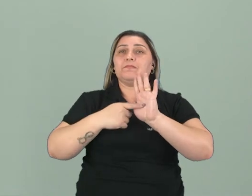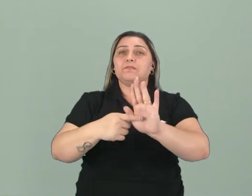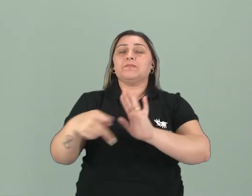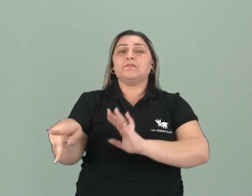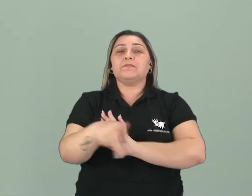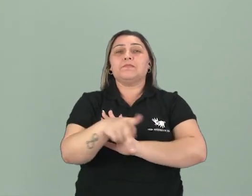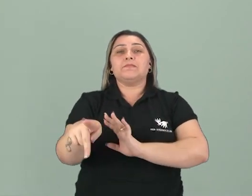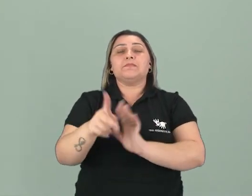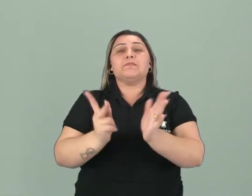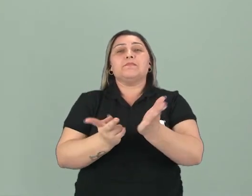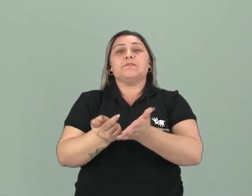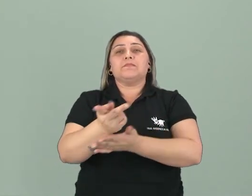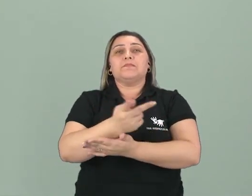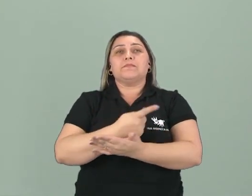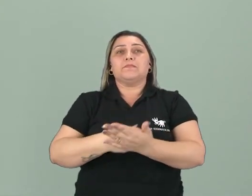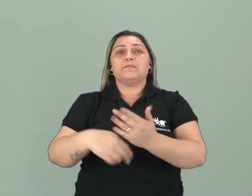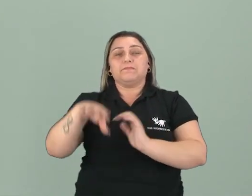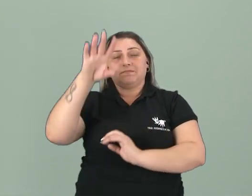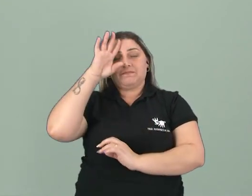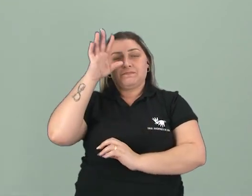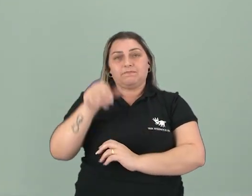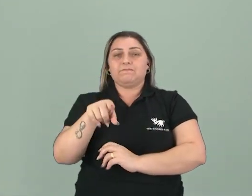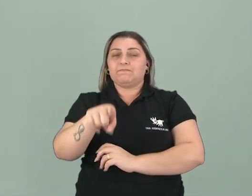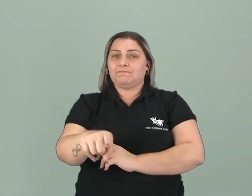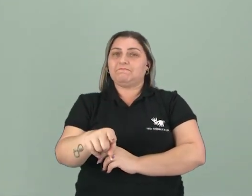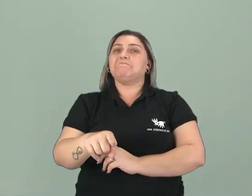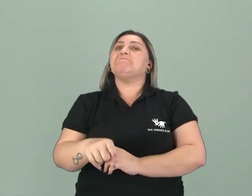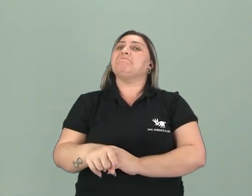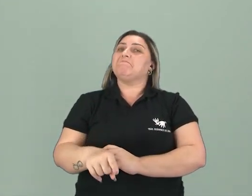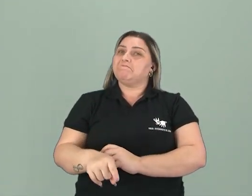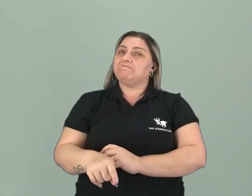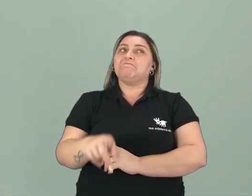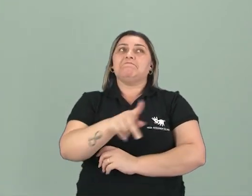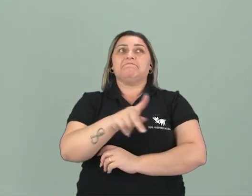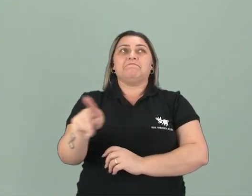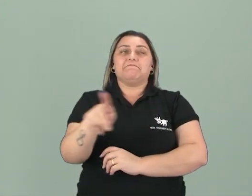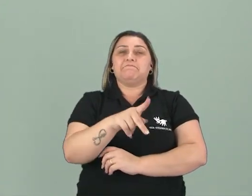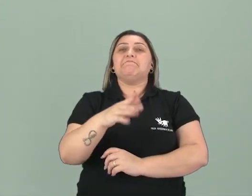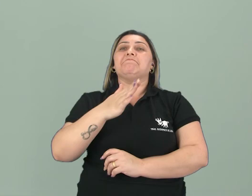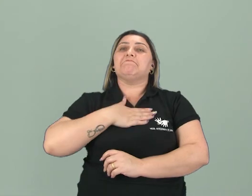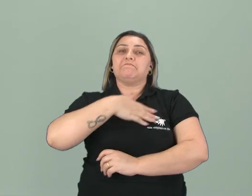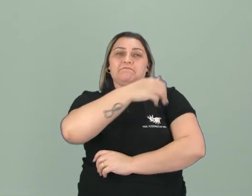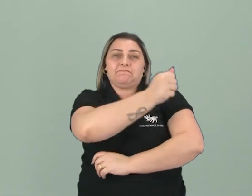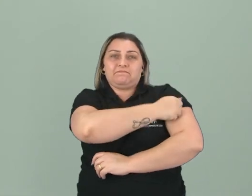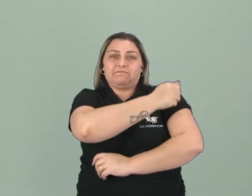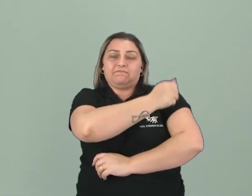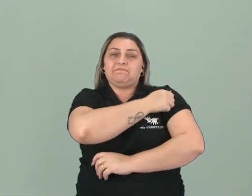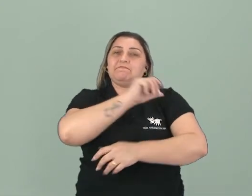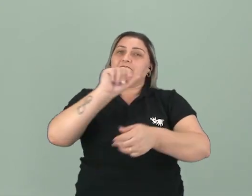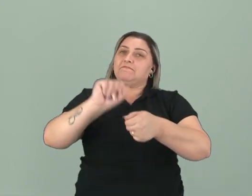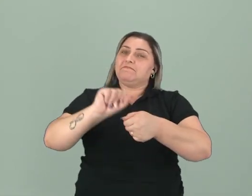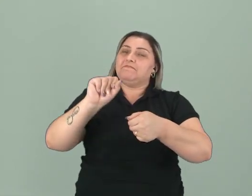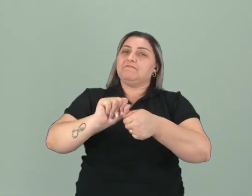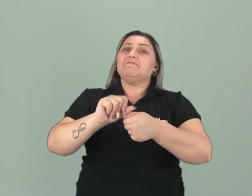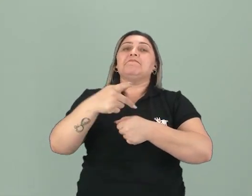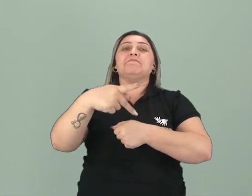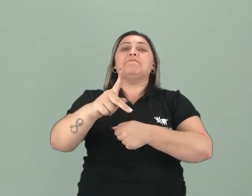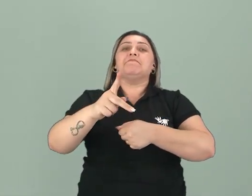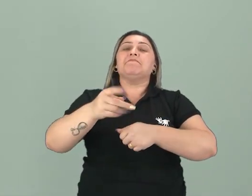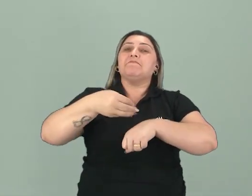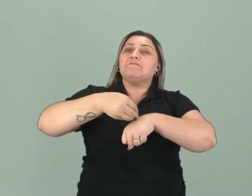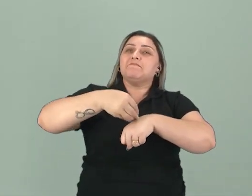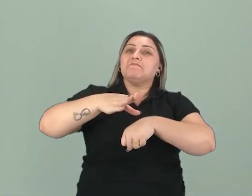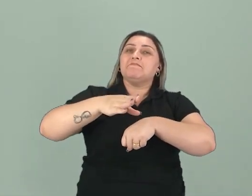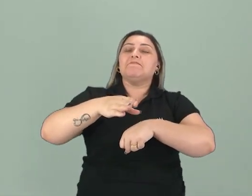seu professor de arte e eu tenho certeza que ele vai dizer, olha aqui, professor, o que é que o meu aluno fez, né? A sua sugestão